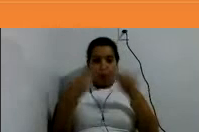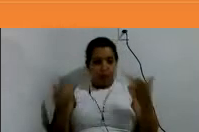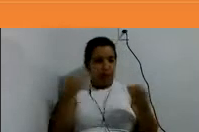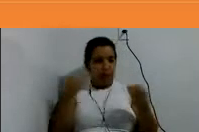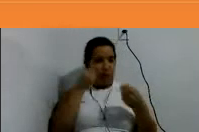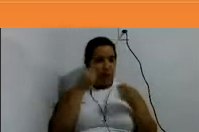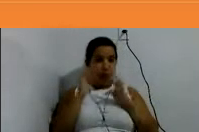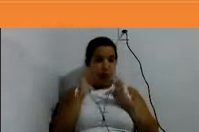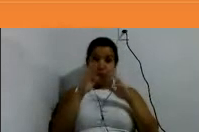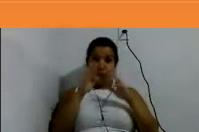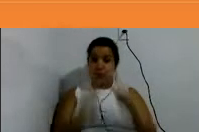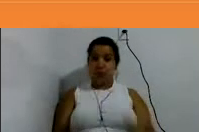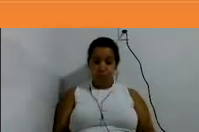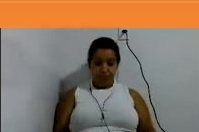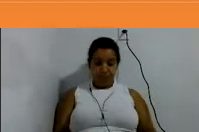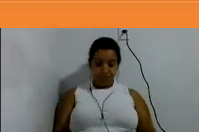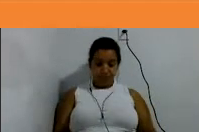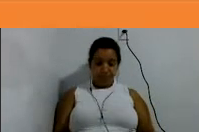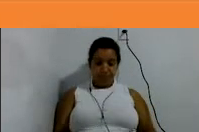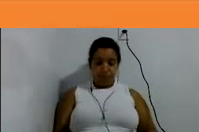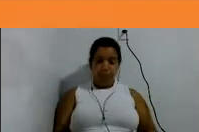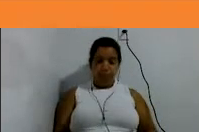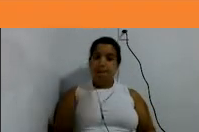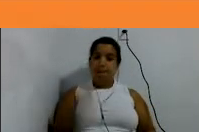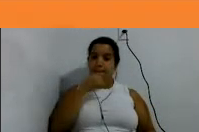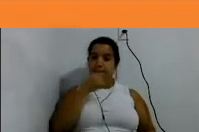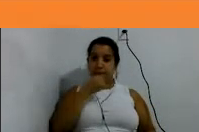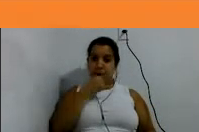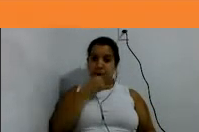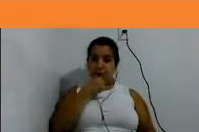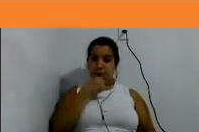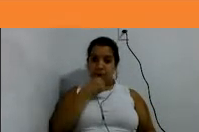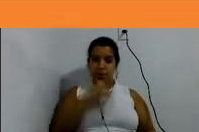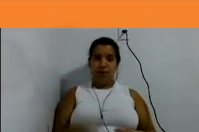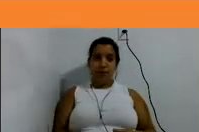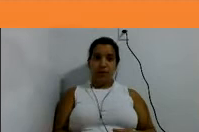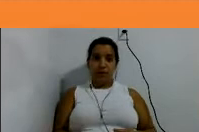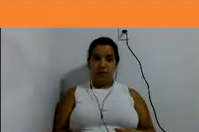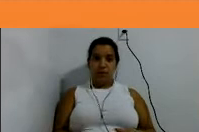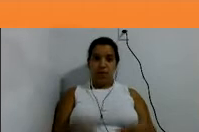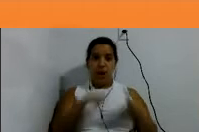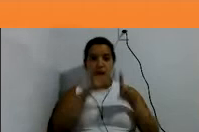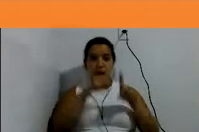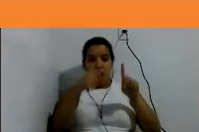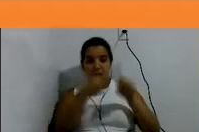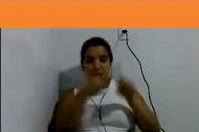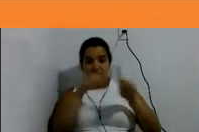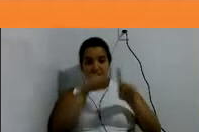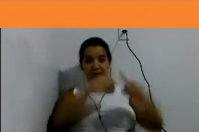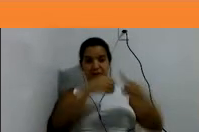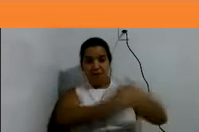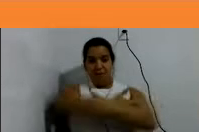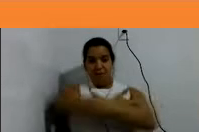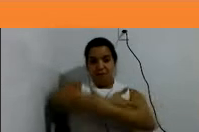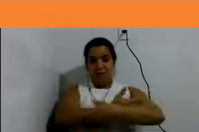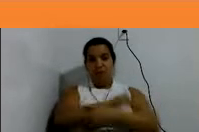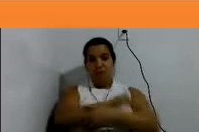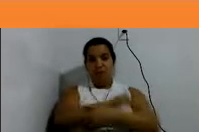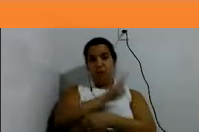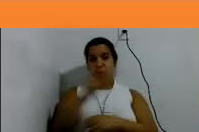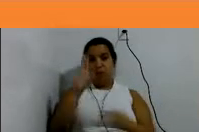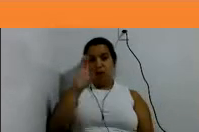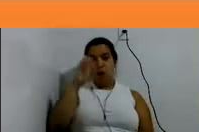testagens congênita, ninhos de amashigota de T. cruzi na placenta. Então, esses ninhos eles vão se